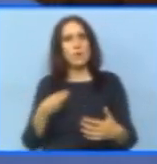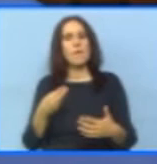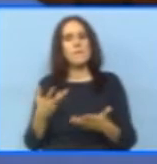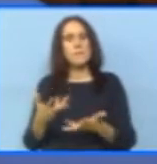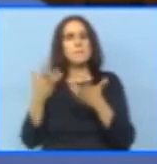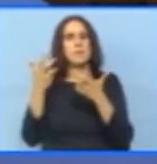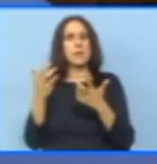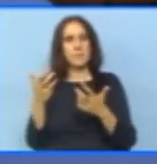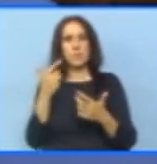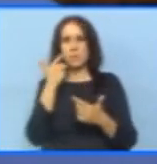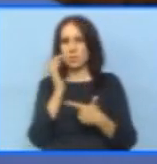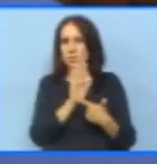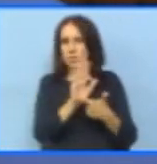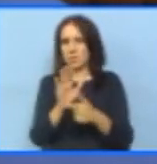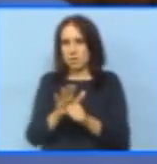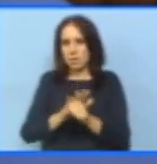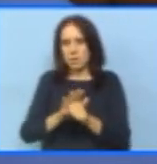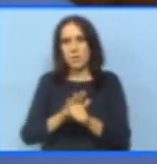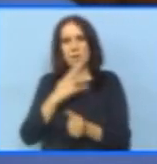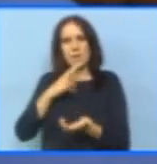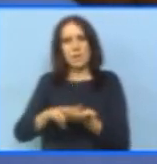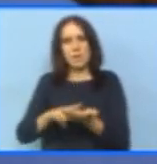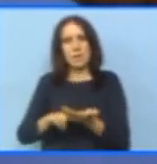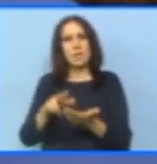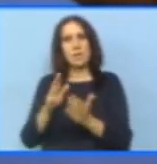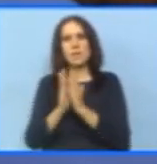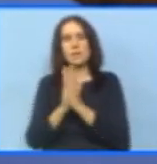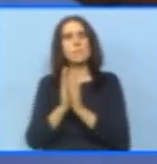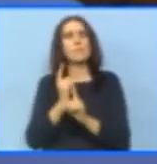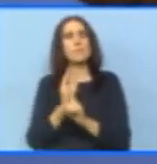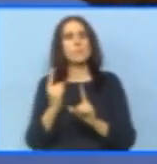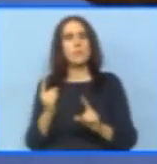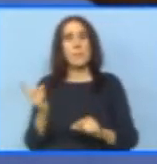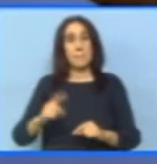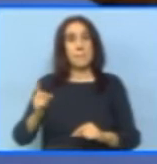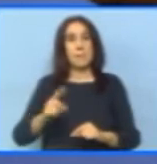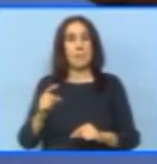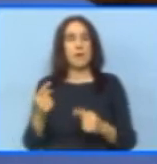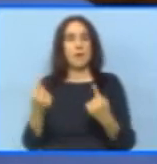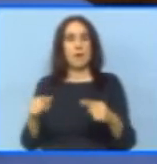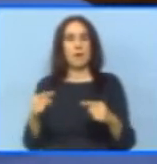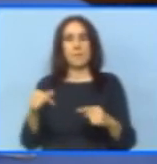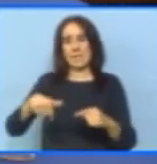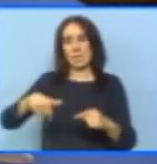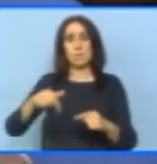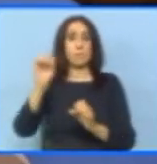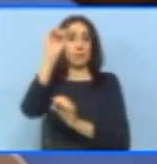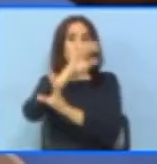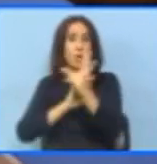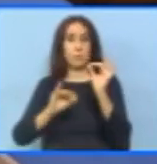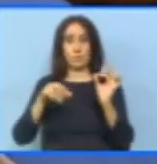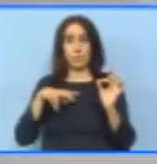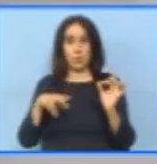queremos dar a conhecer essa situação, esta realidade desta Igreja, porque muitas vezes nós estamos aqui na Europa, em